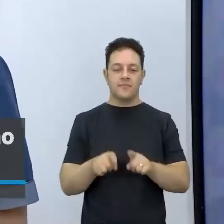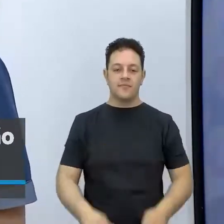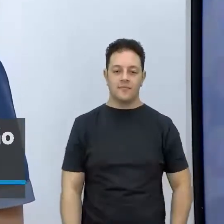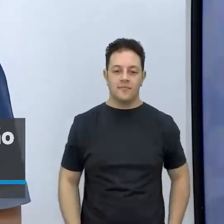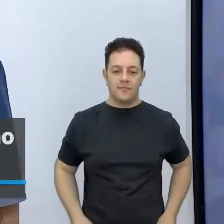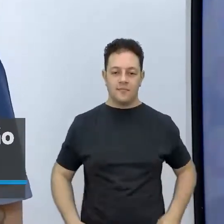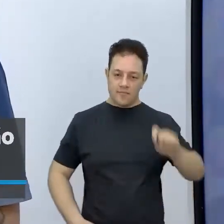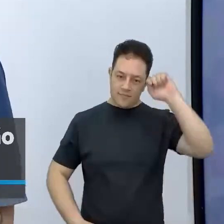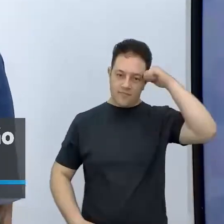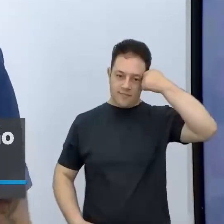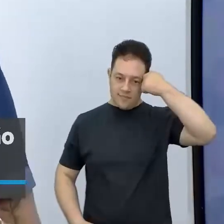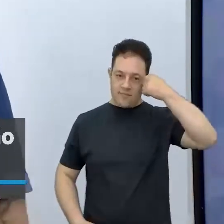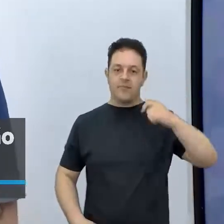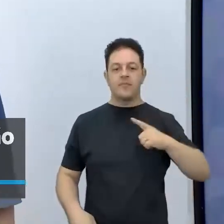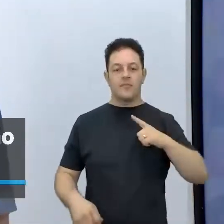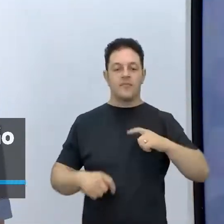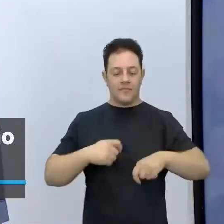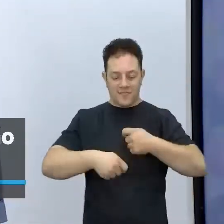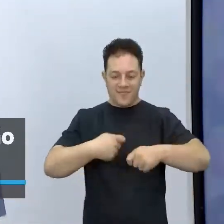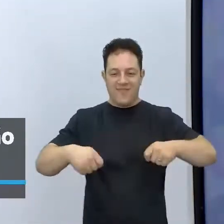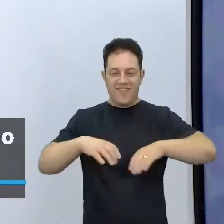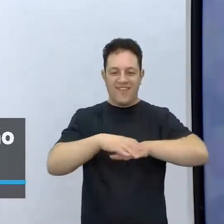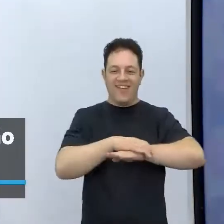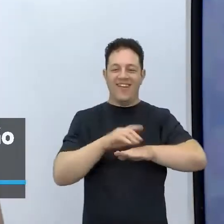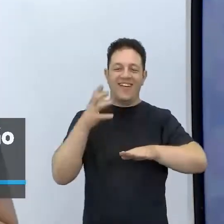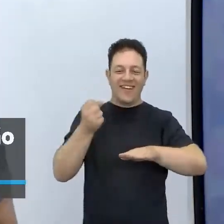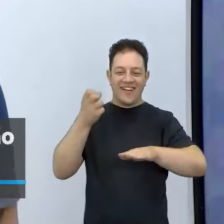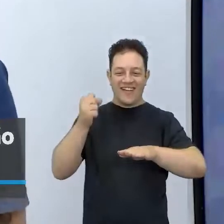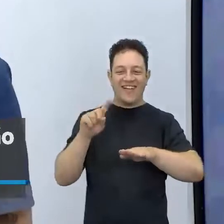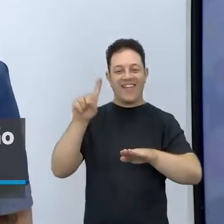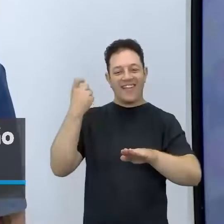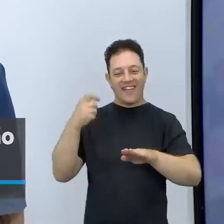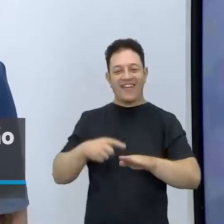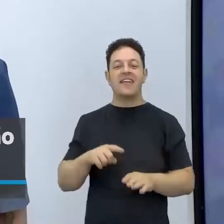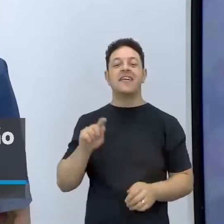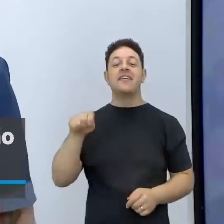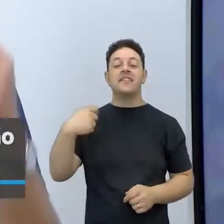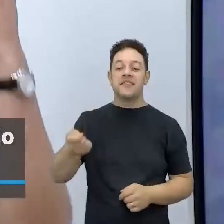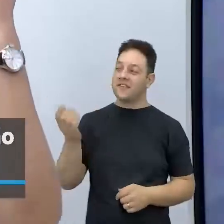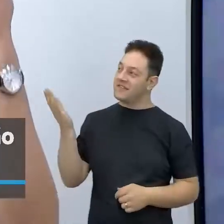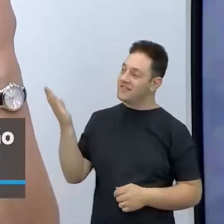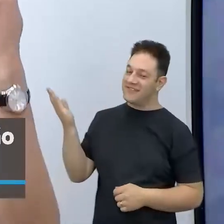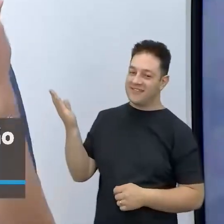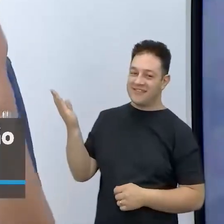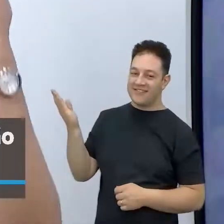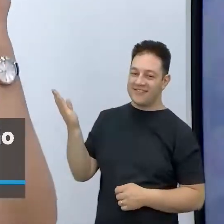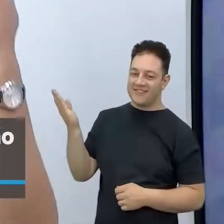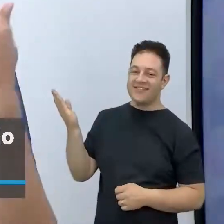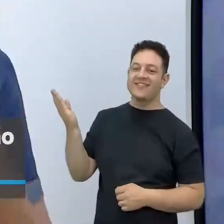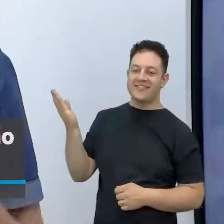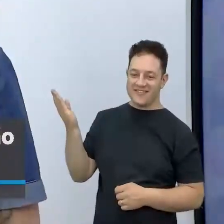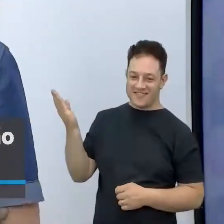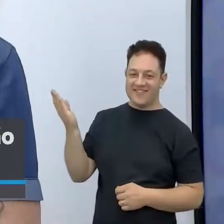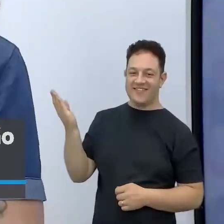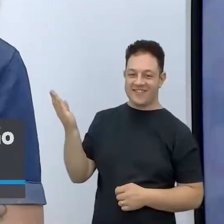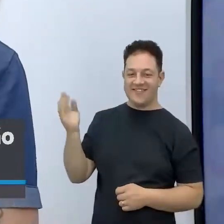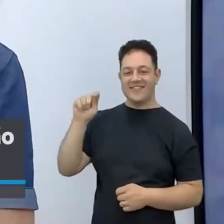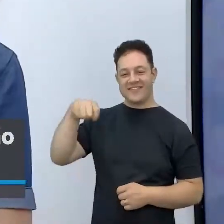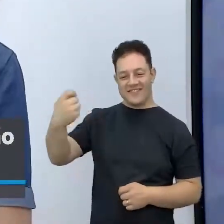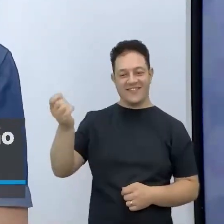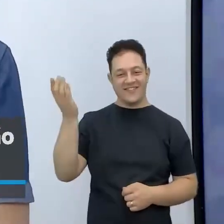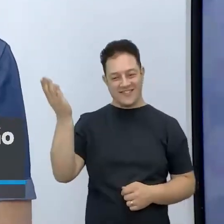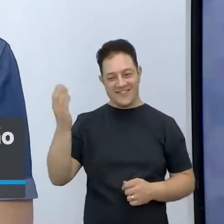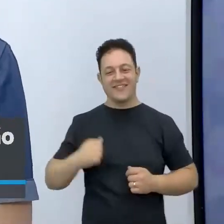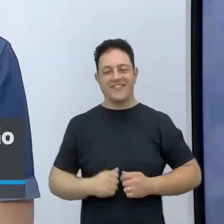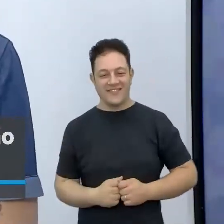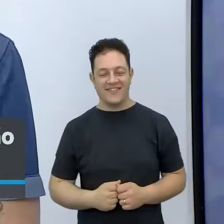calça preta e um all-star que um dia foi branco. E o meu sinal é esse aqui, ó, que representa aí os meus